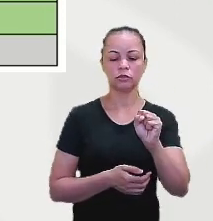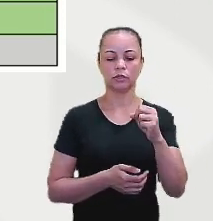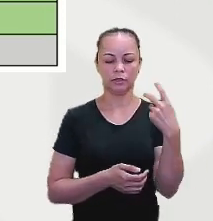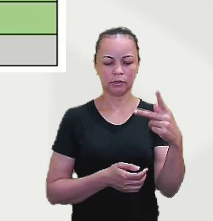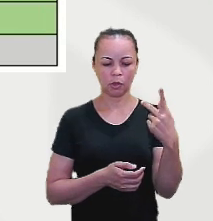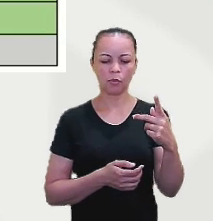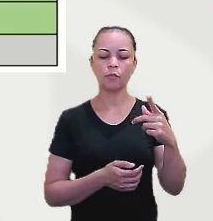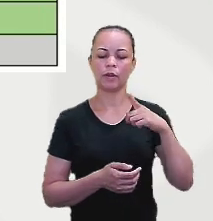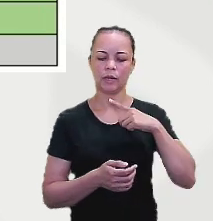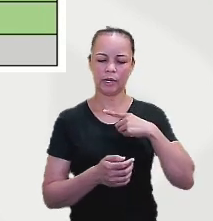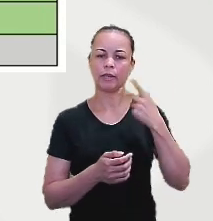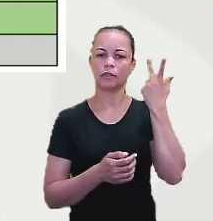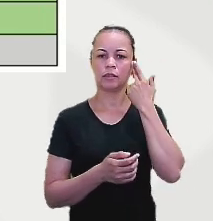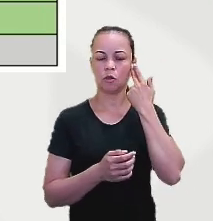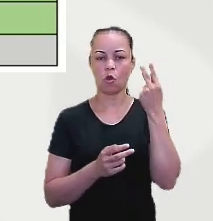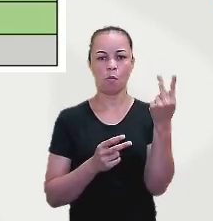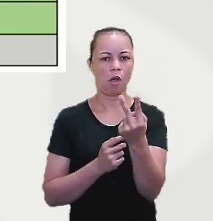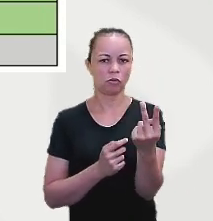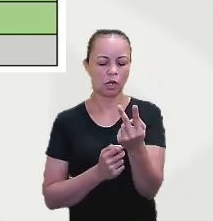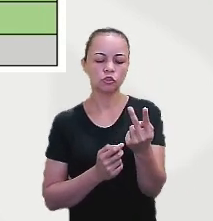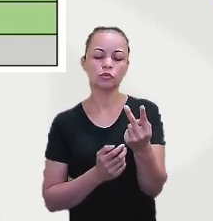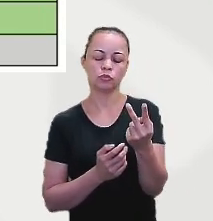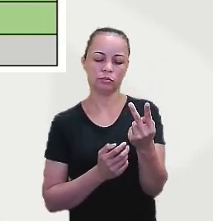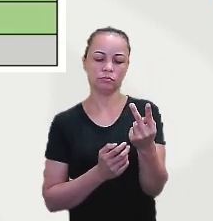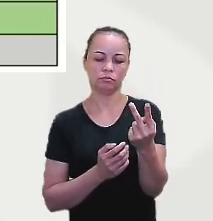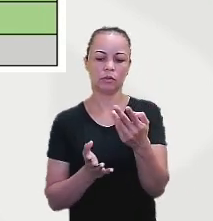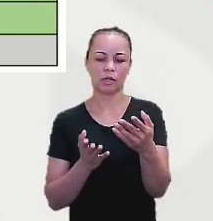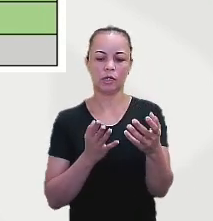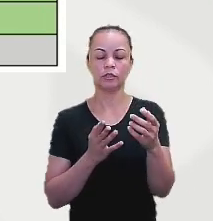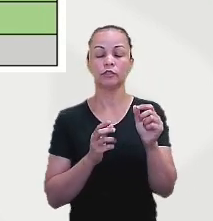nas células procariontes, tá? As células que têm como grande